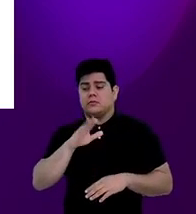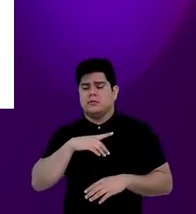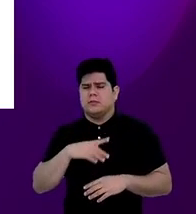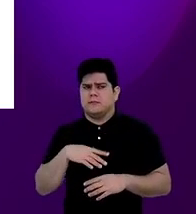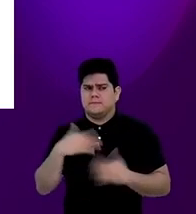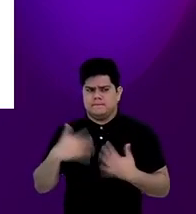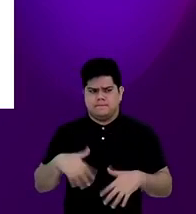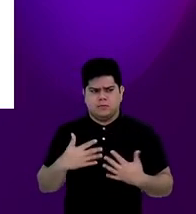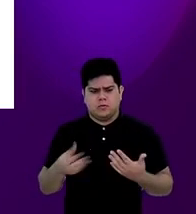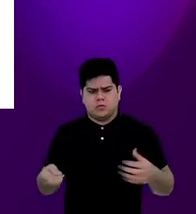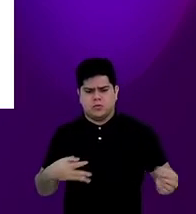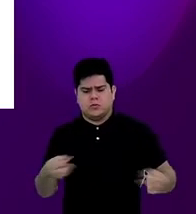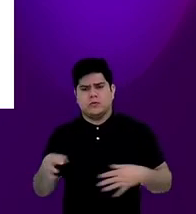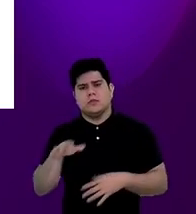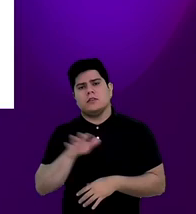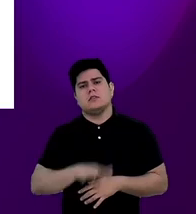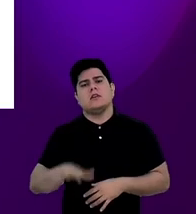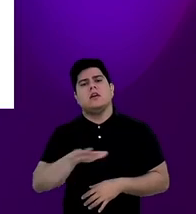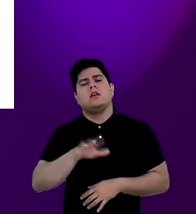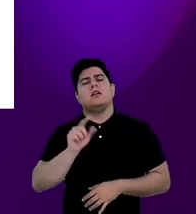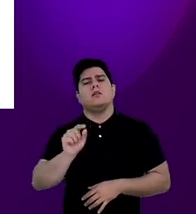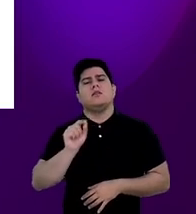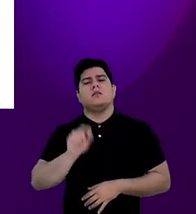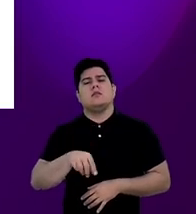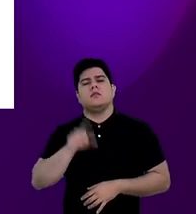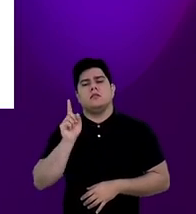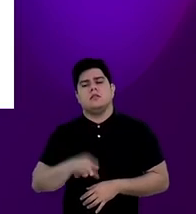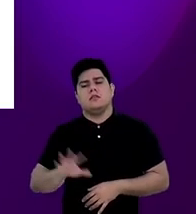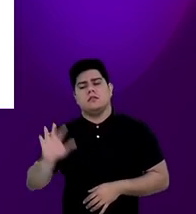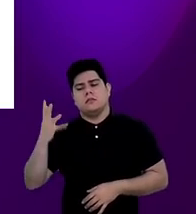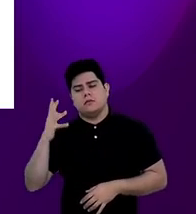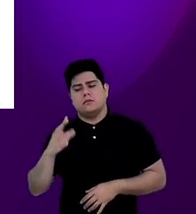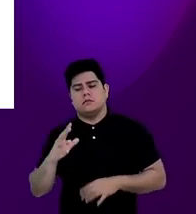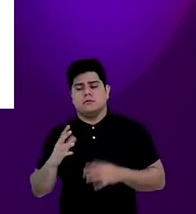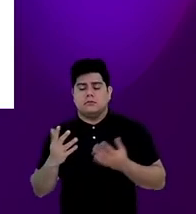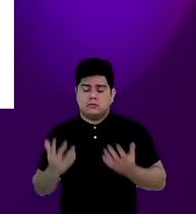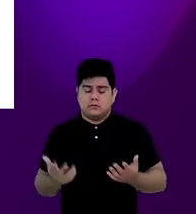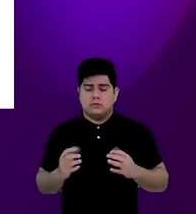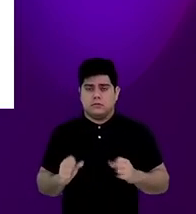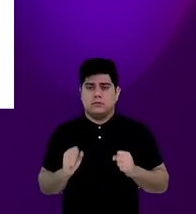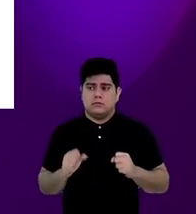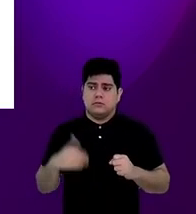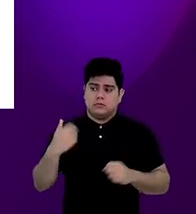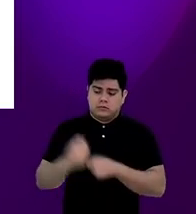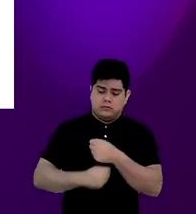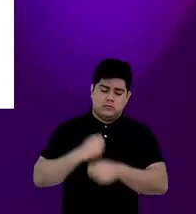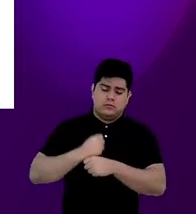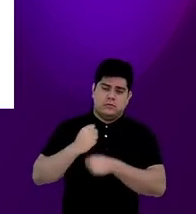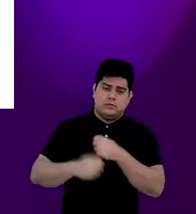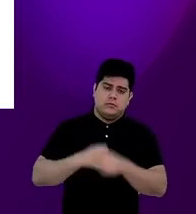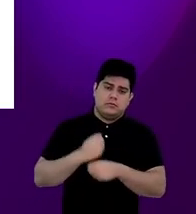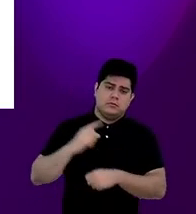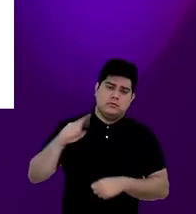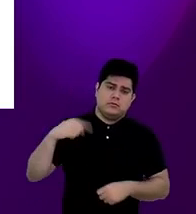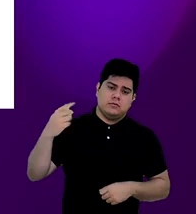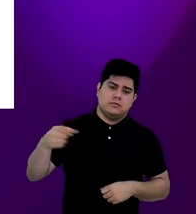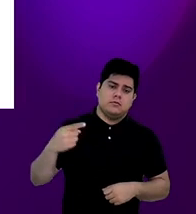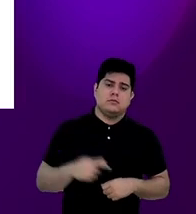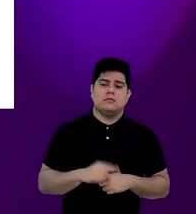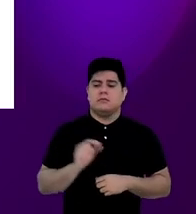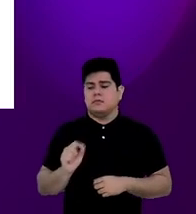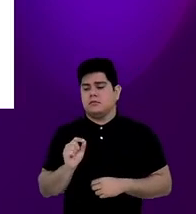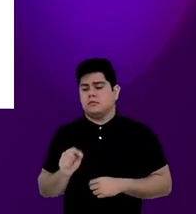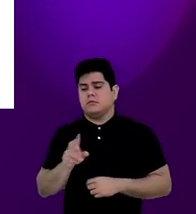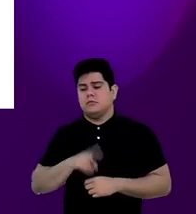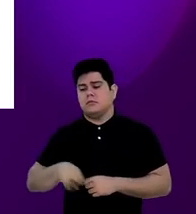de inovação nessa área é o advento, que deve vir nos próximos anos, do dual targeting, né?